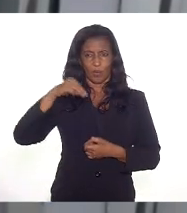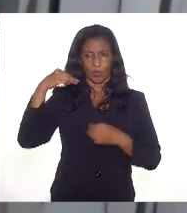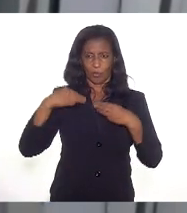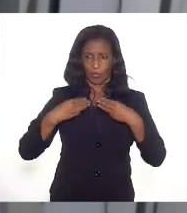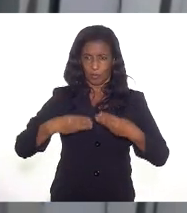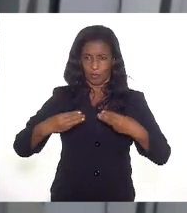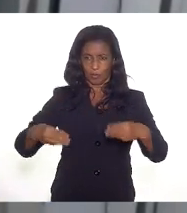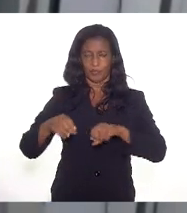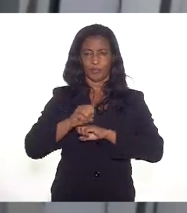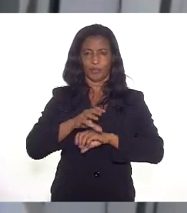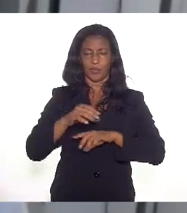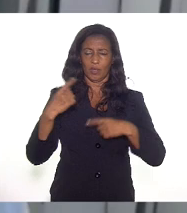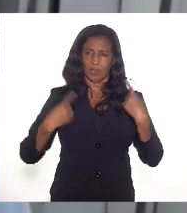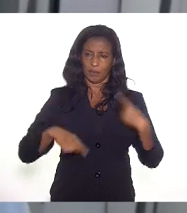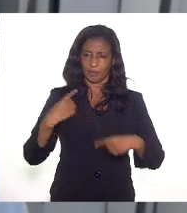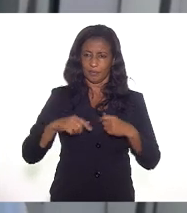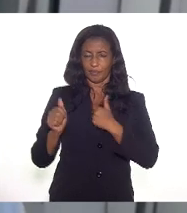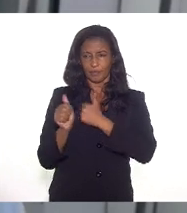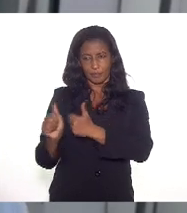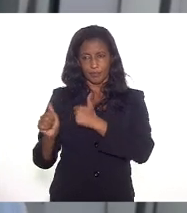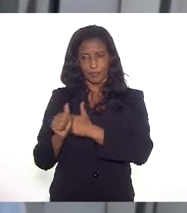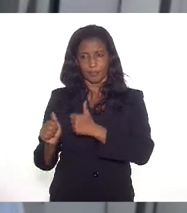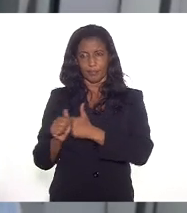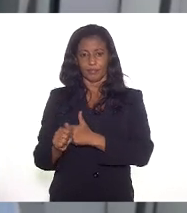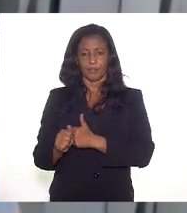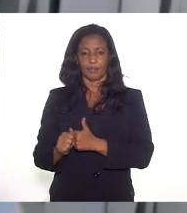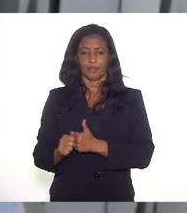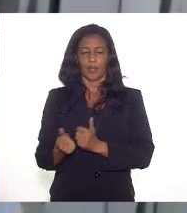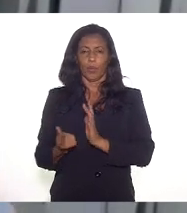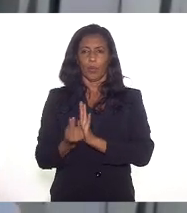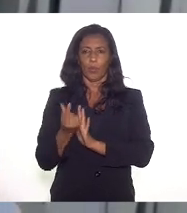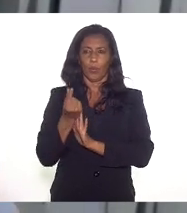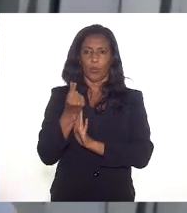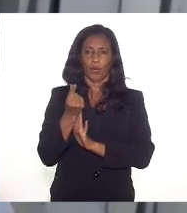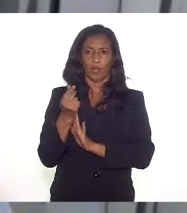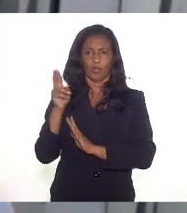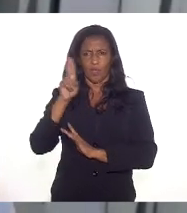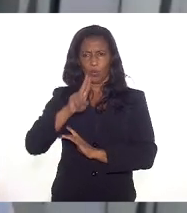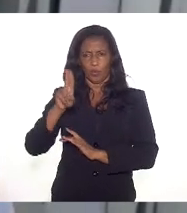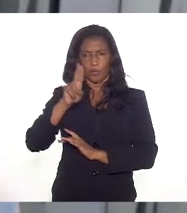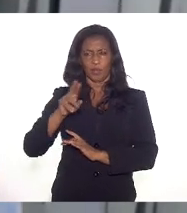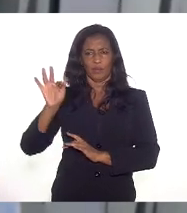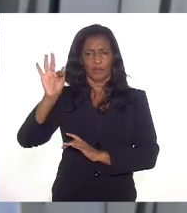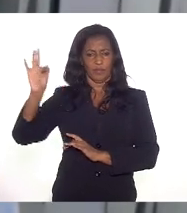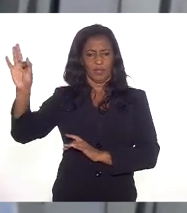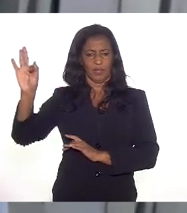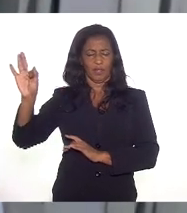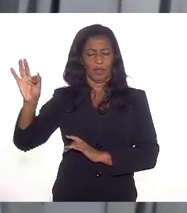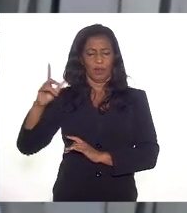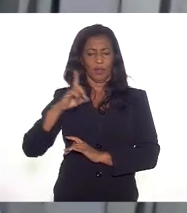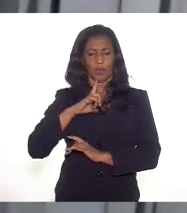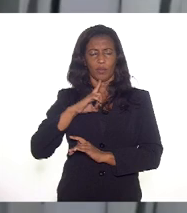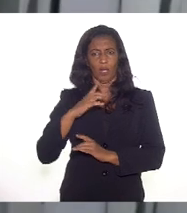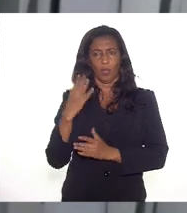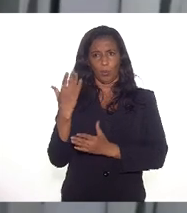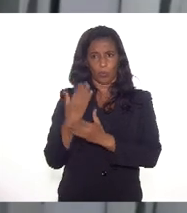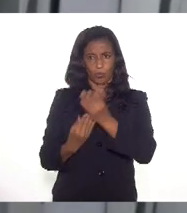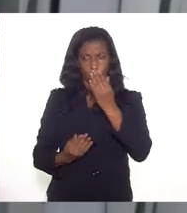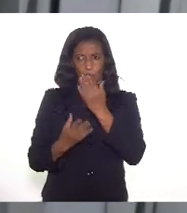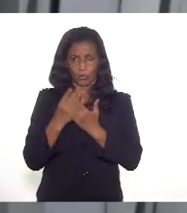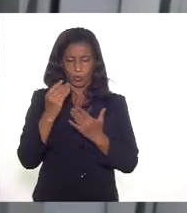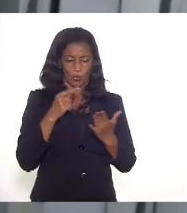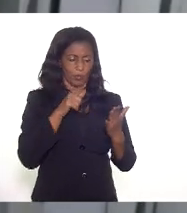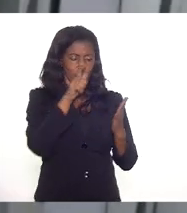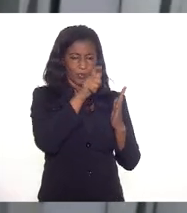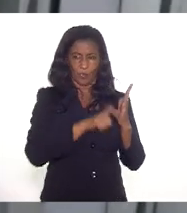está debatendo essa perseguição orçamentária às universidades federais, eu tenho aqui em mãos uma